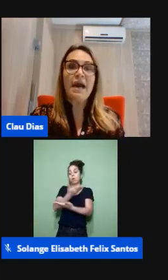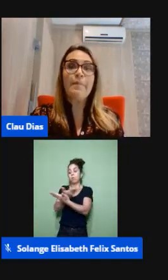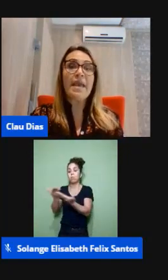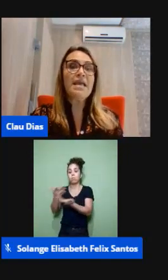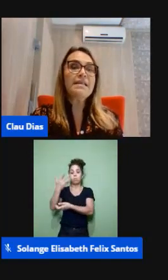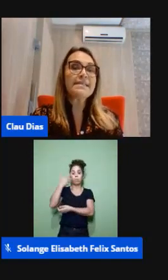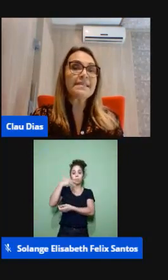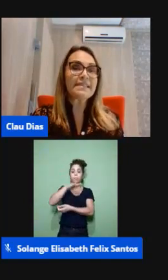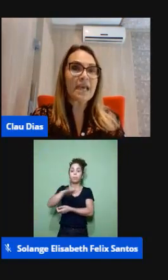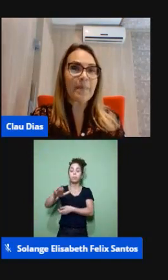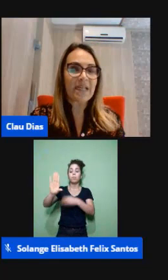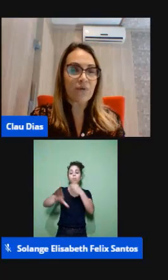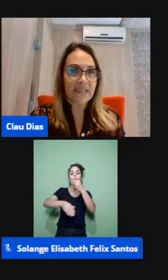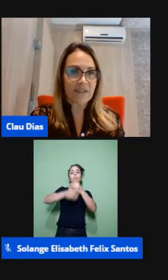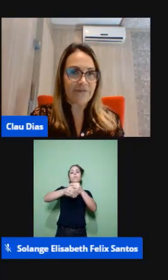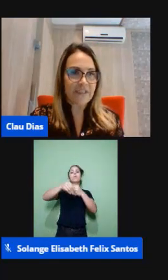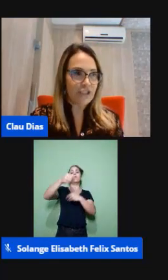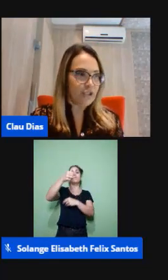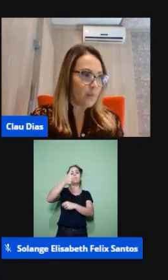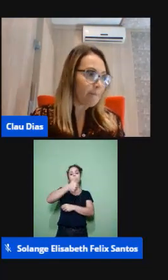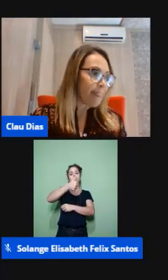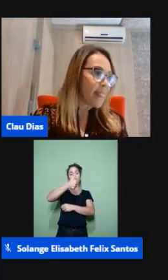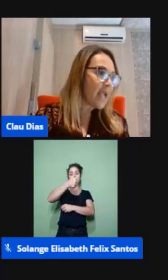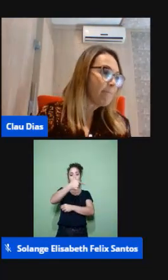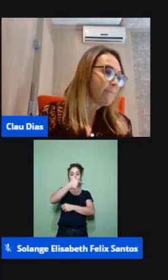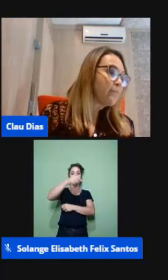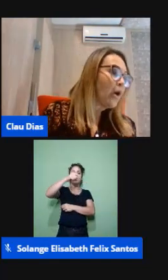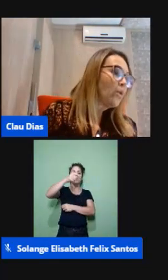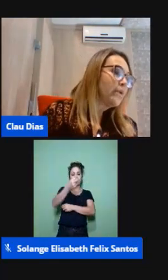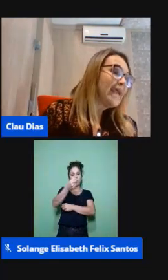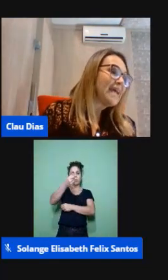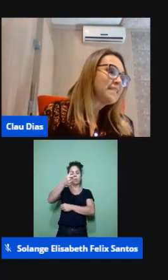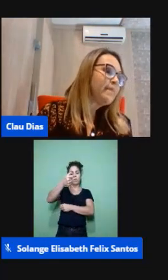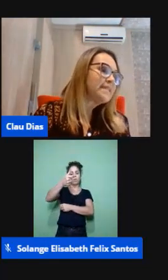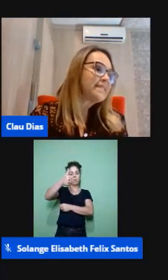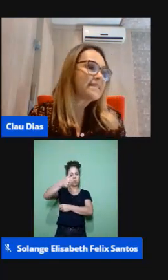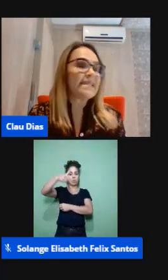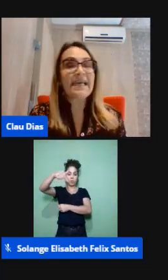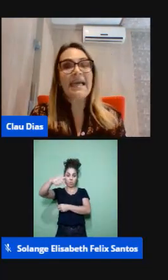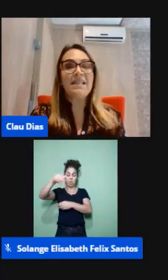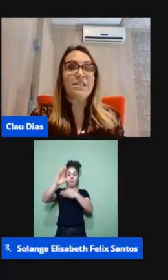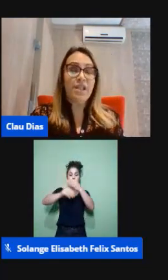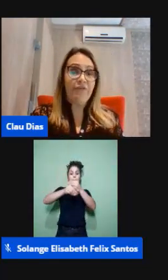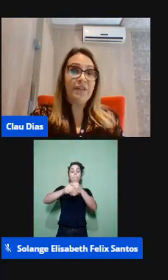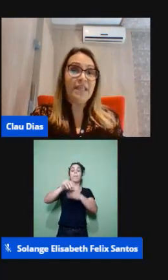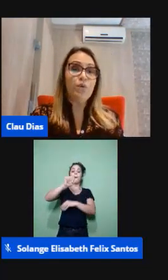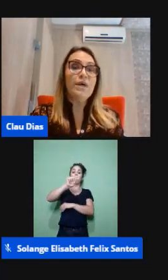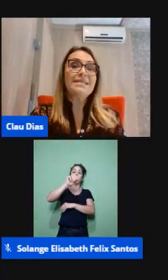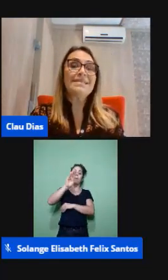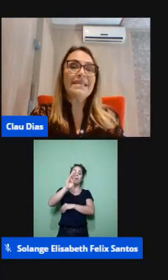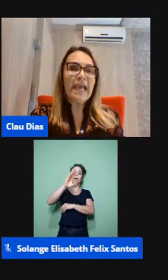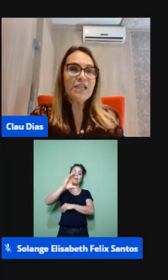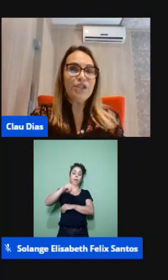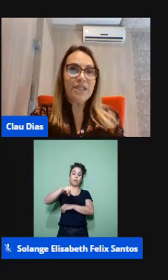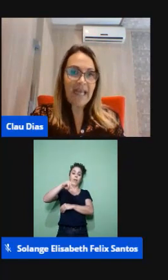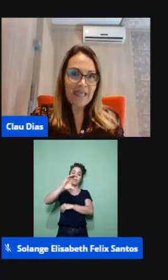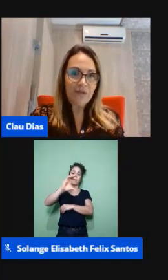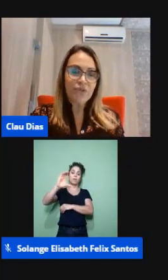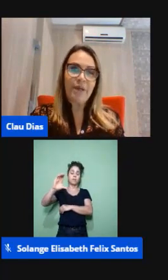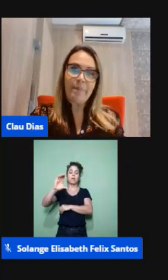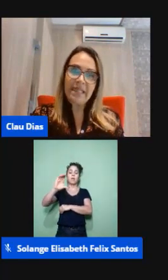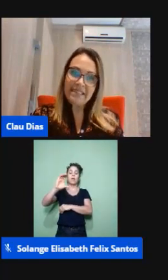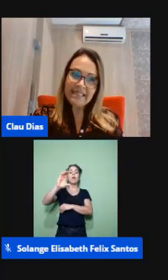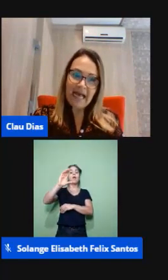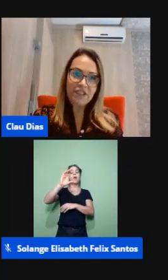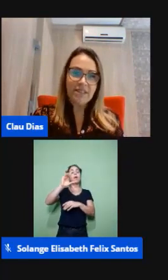né, a BNCC para a educação infantil, né? Bom, essa BNCC, ela definiu 6